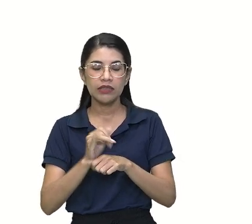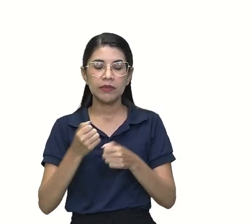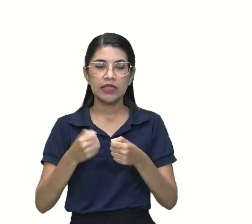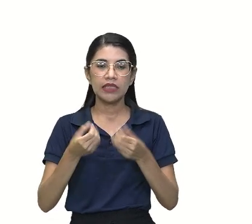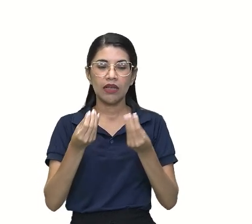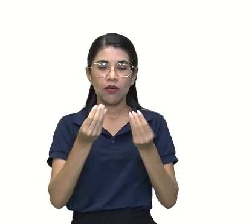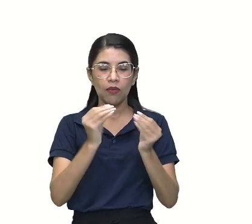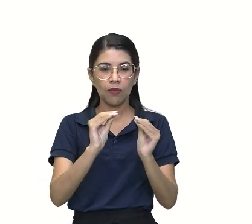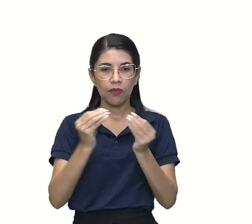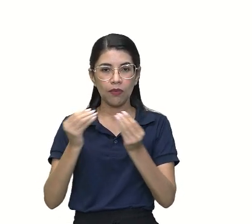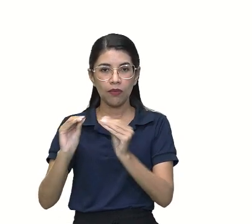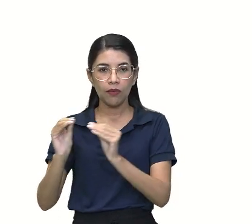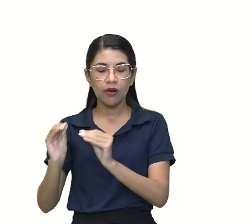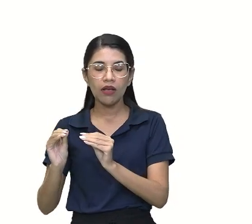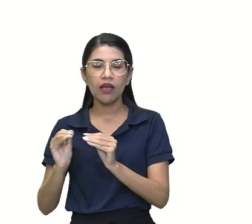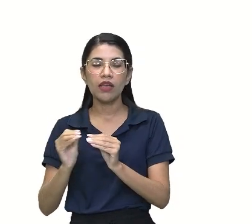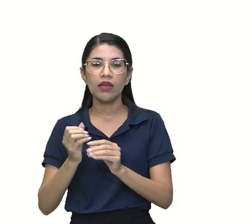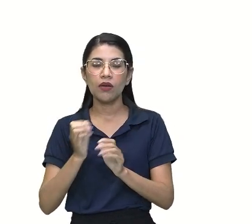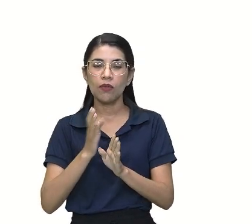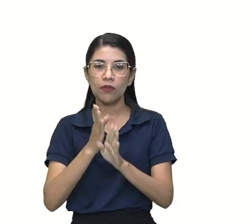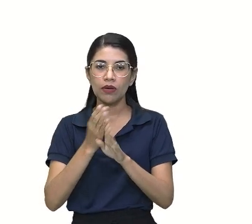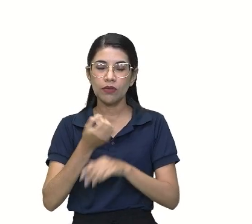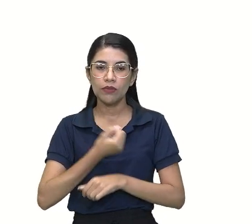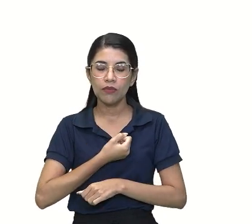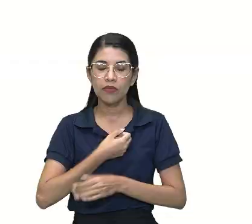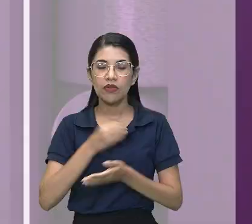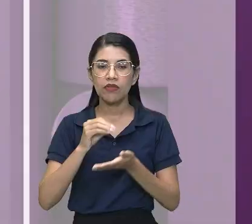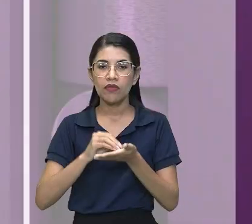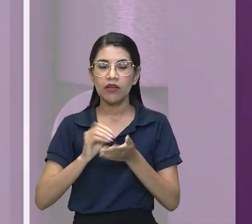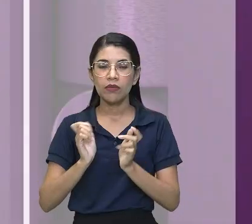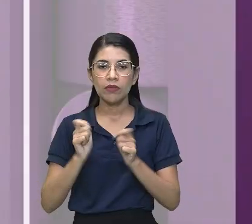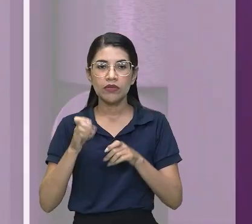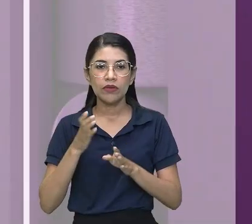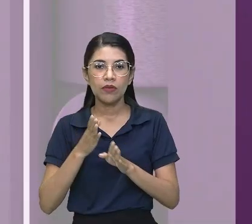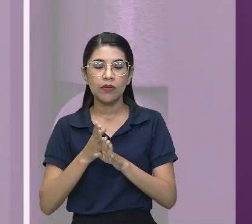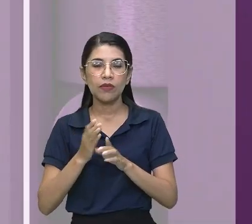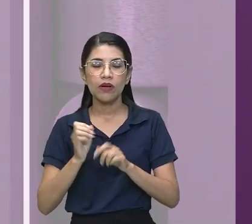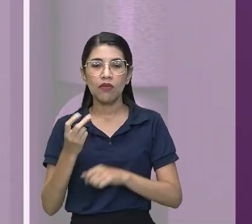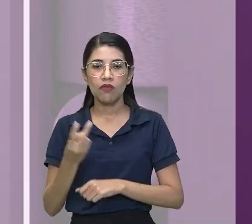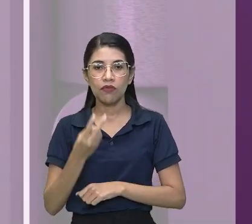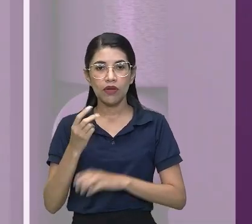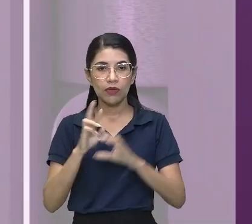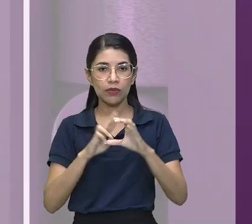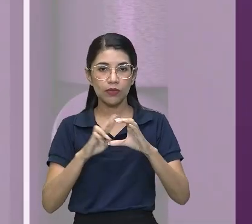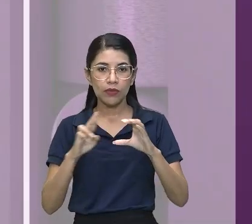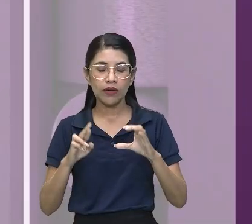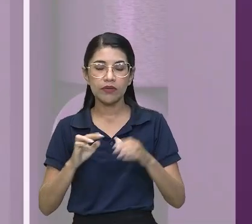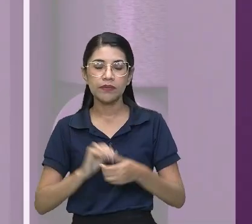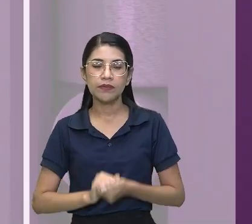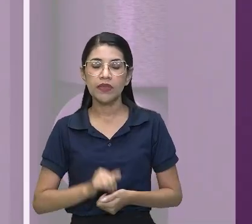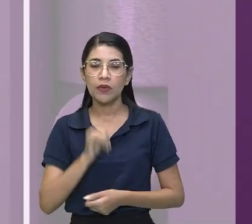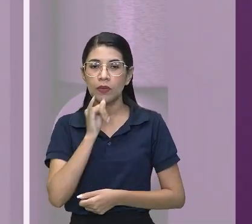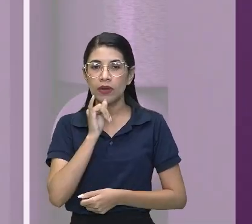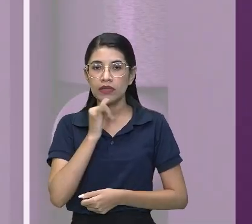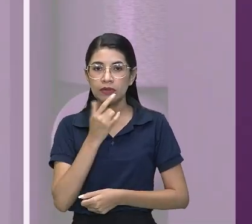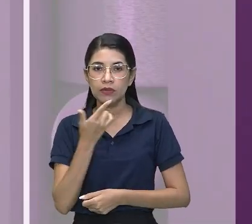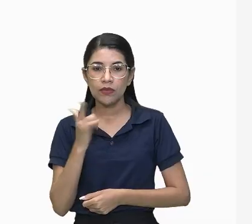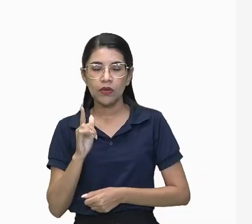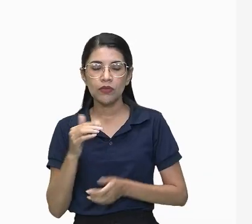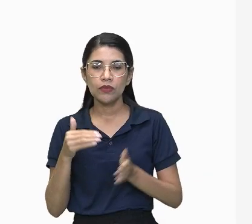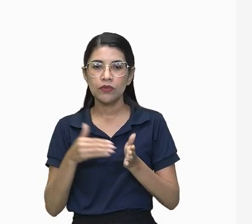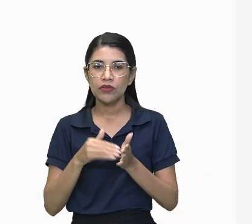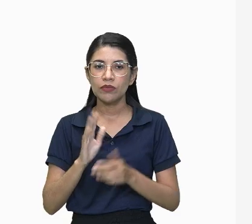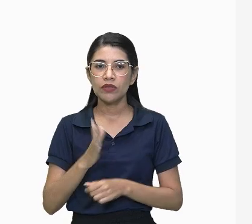né? Para poder chegar à nossa medida do raio, tá certo? Eu tenho mais um exemplo, eu tenho um último exemplo para te